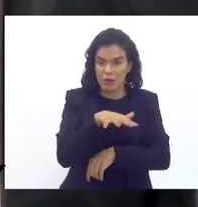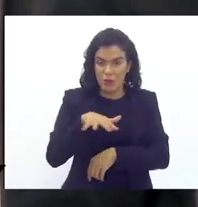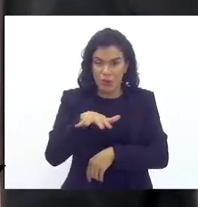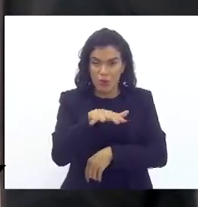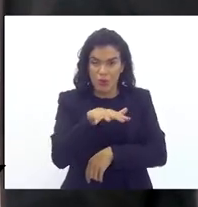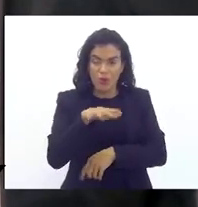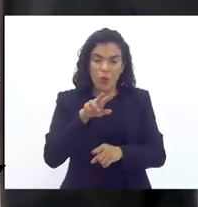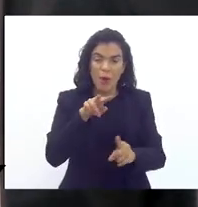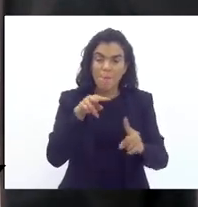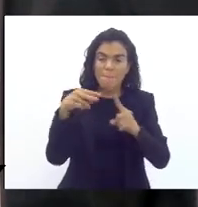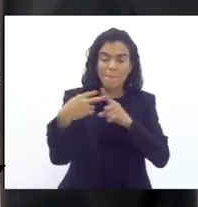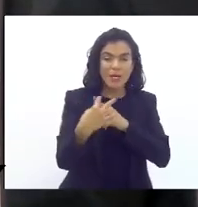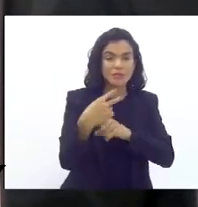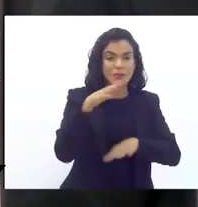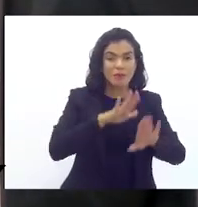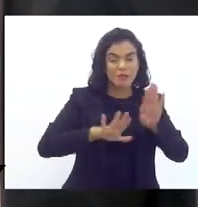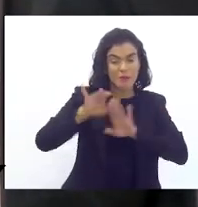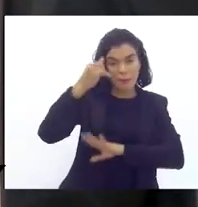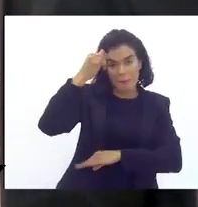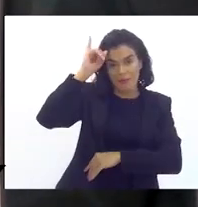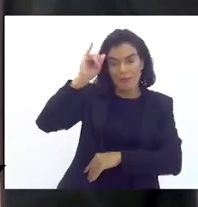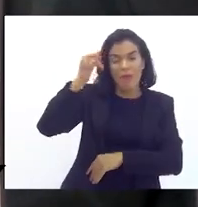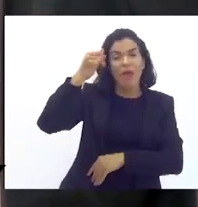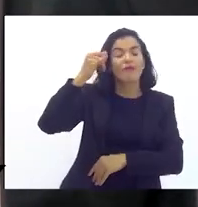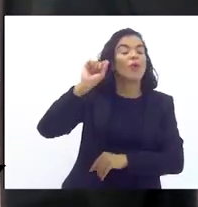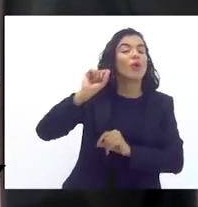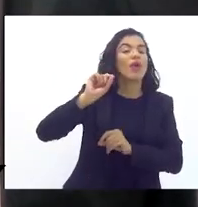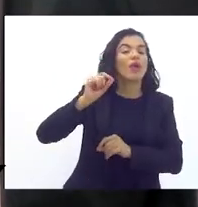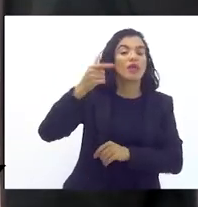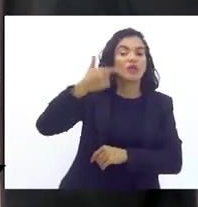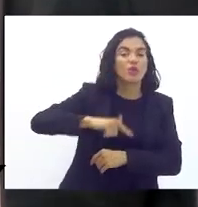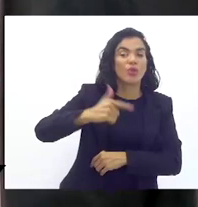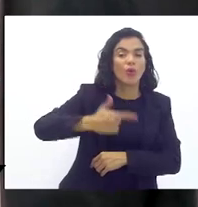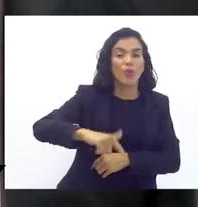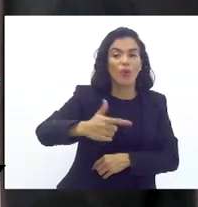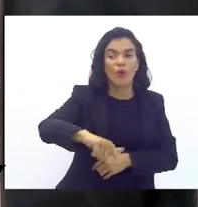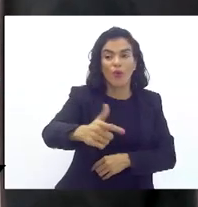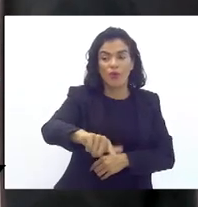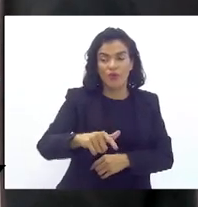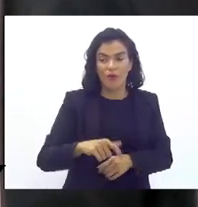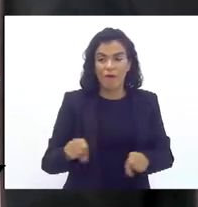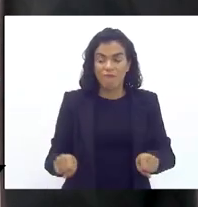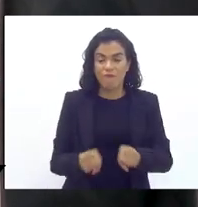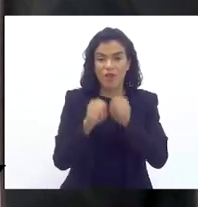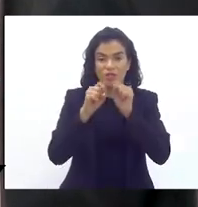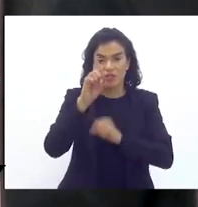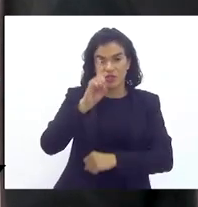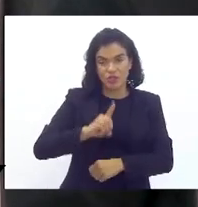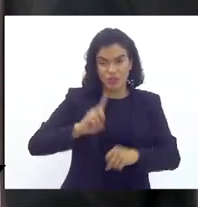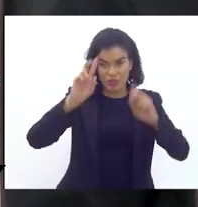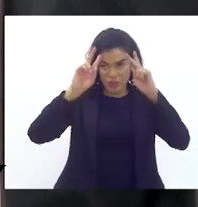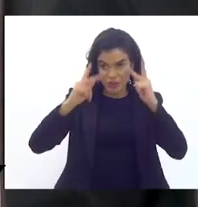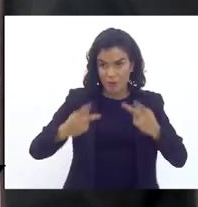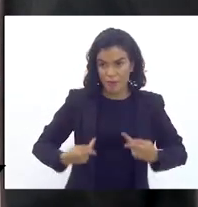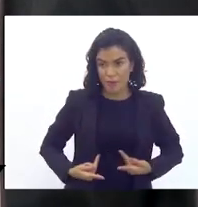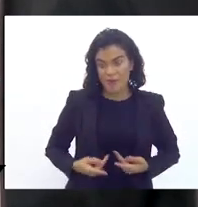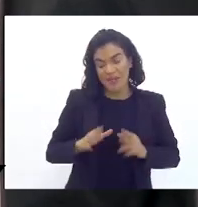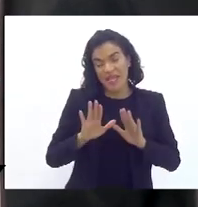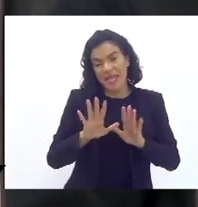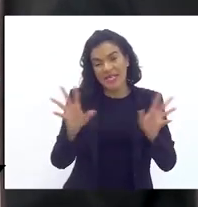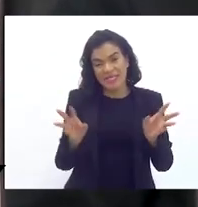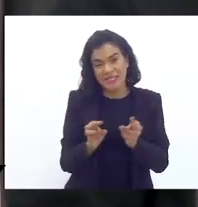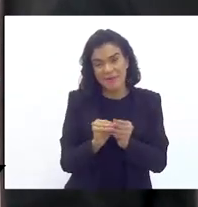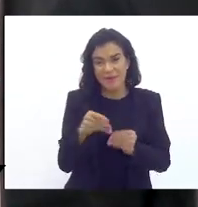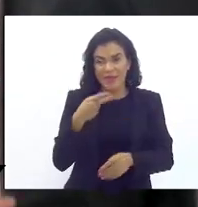numa perspectiva até de prevenção para que não corra mais danos e mais violações de direitos humanos e essa